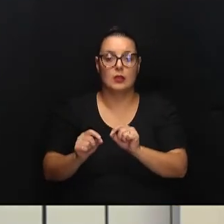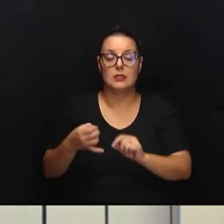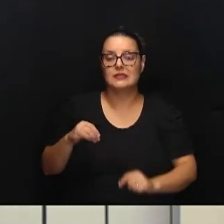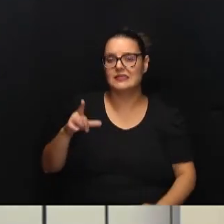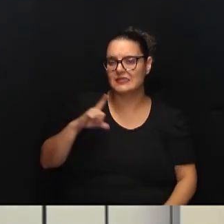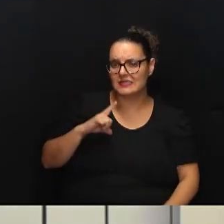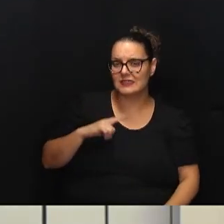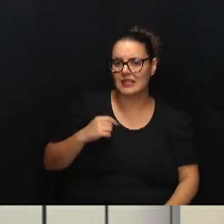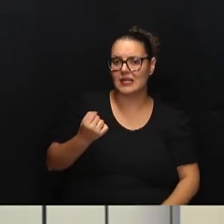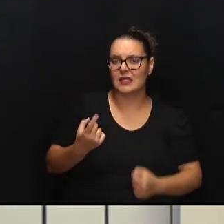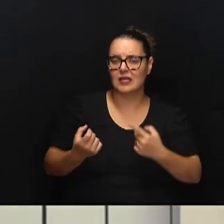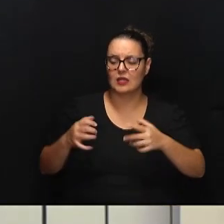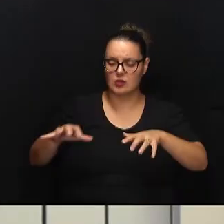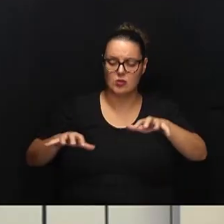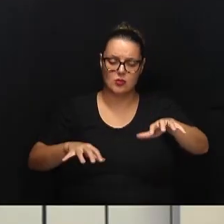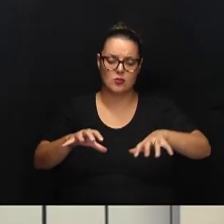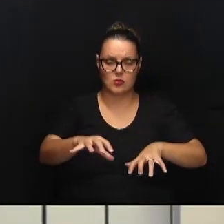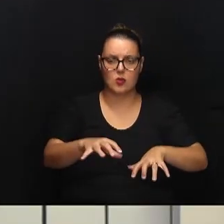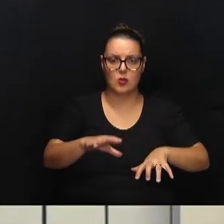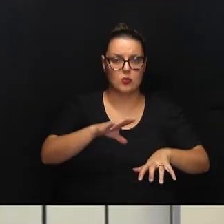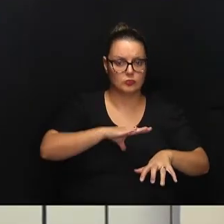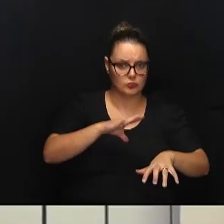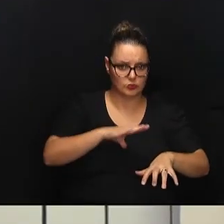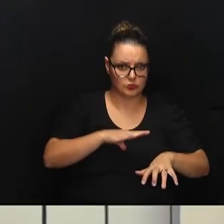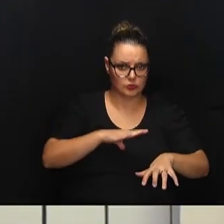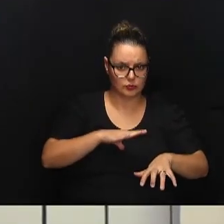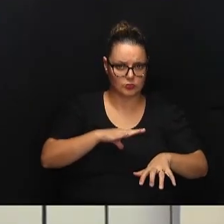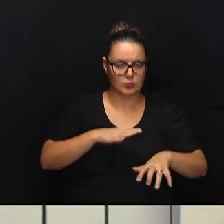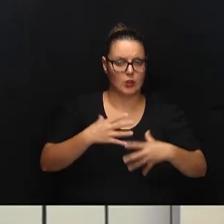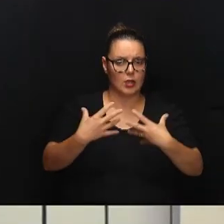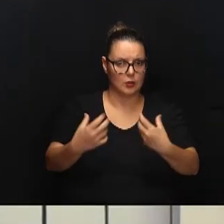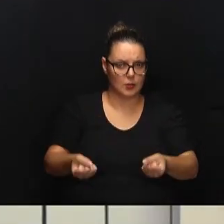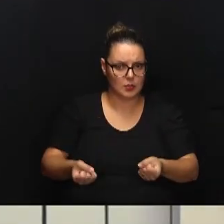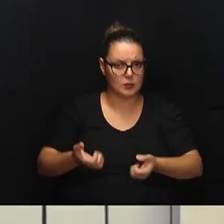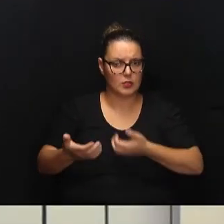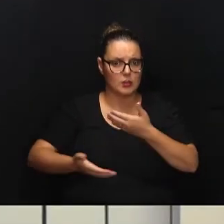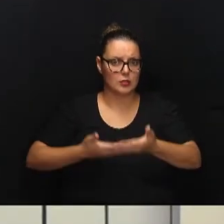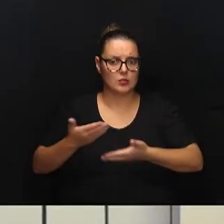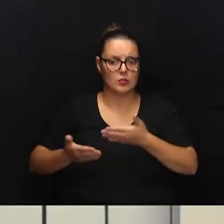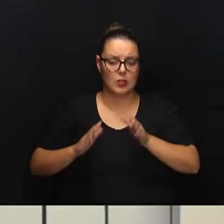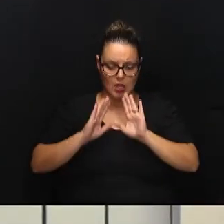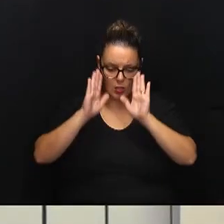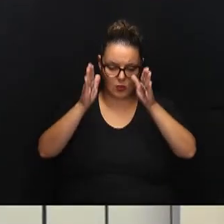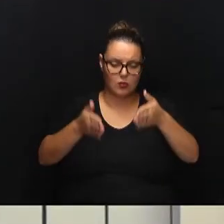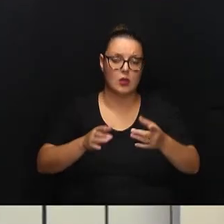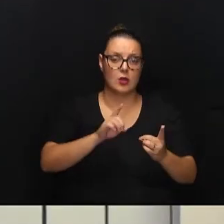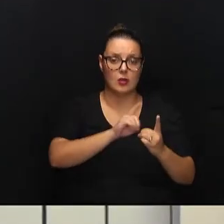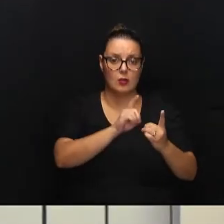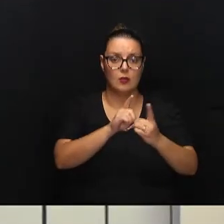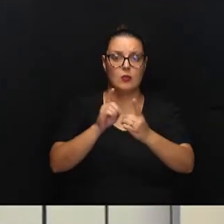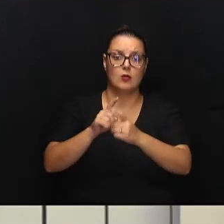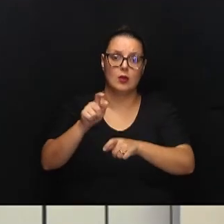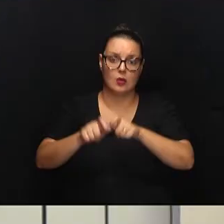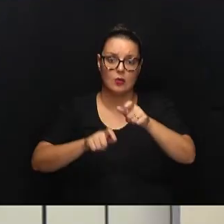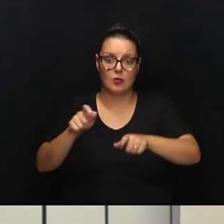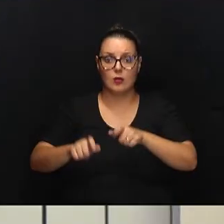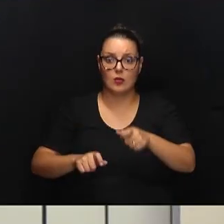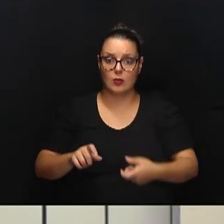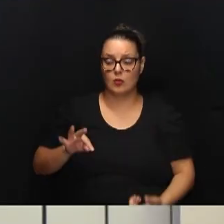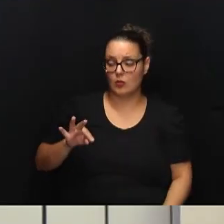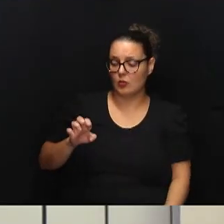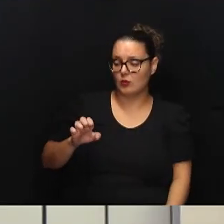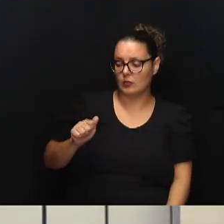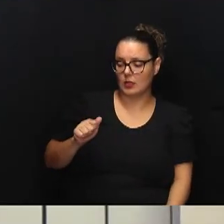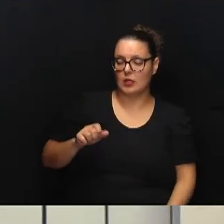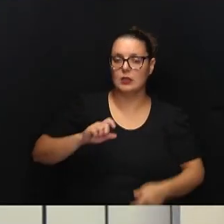algum órgão habilitado no município para receber o serviço voltado no atendimento às pessoas com o TEA, o